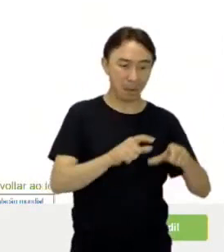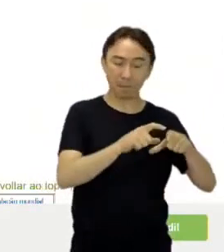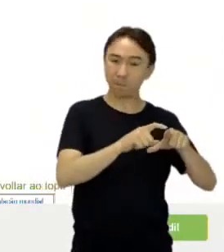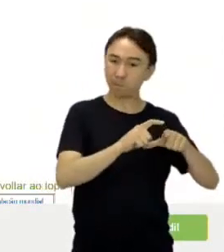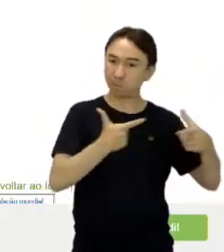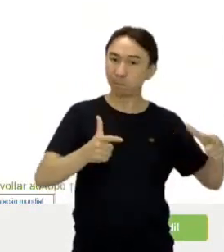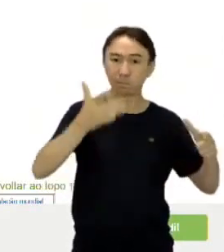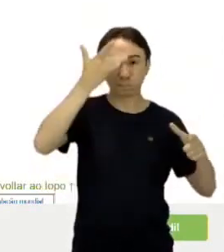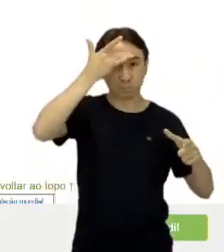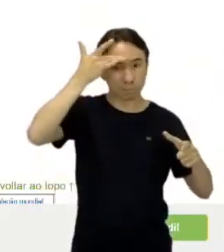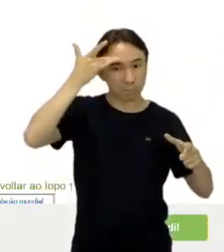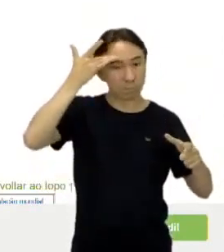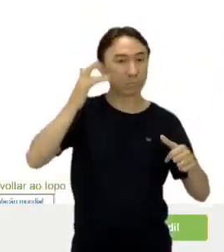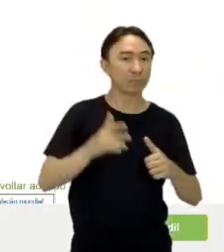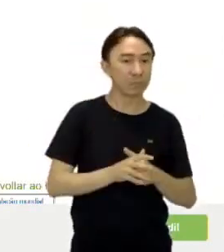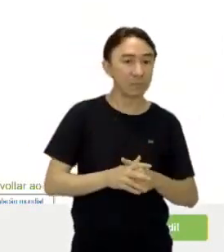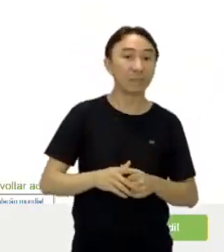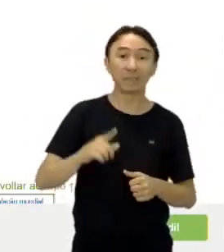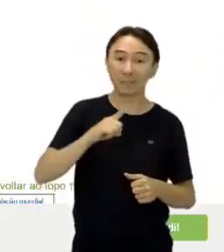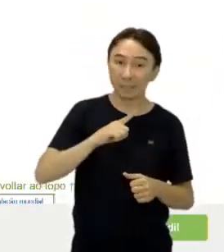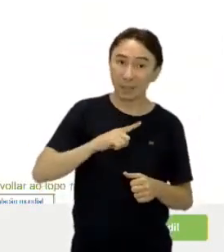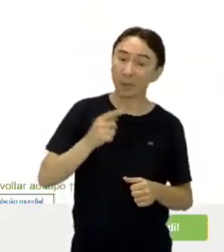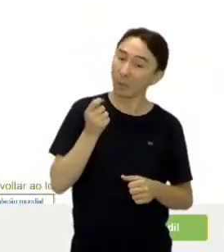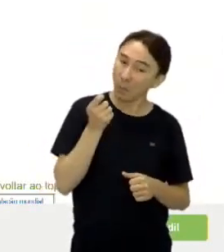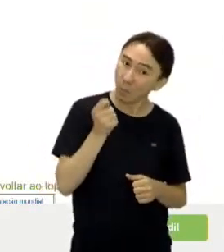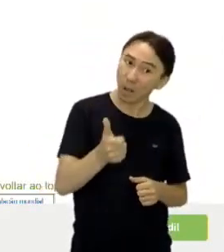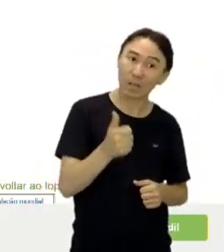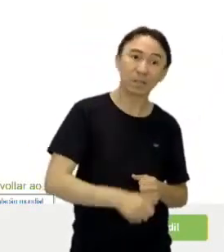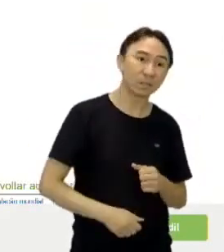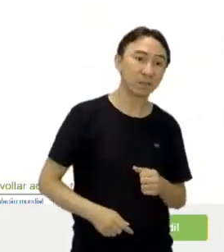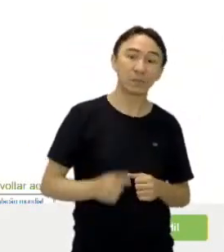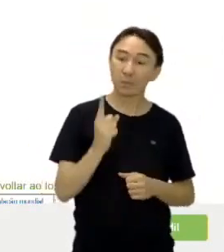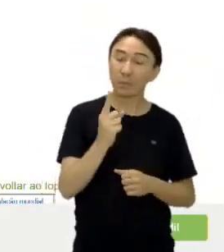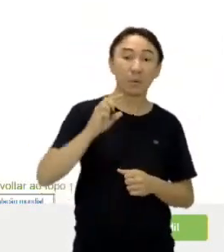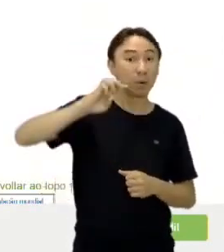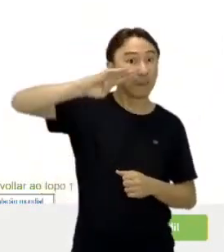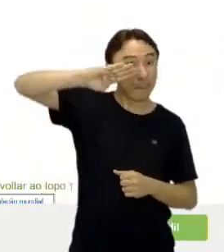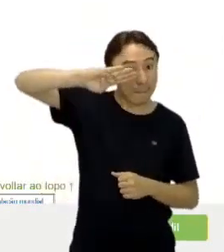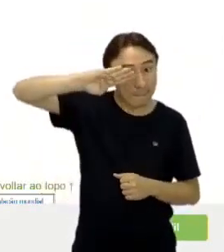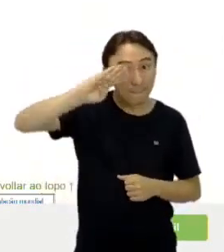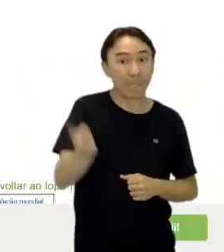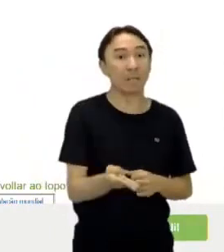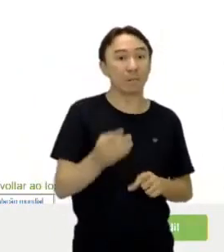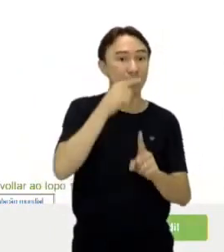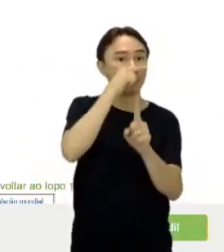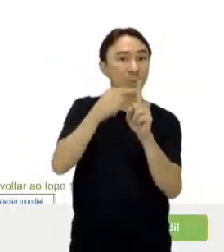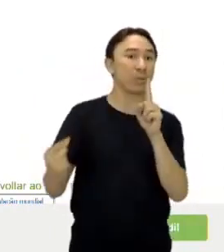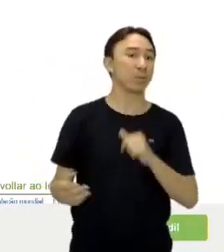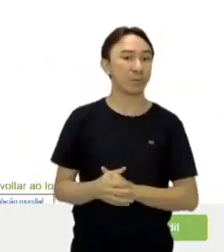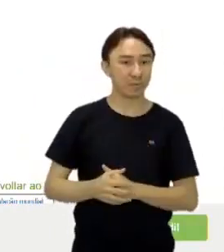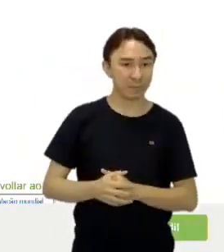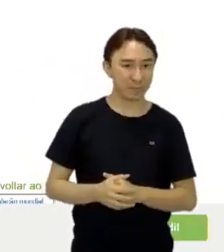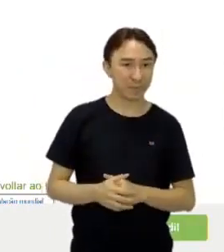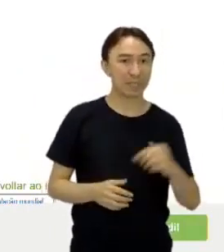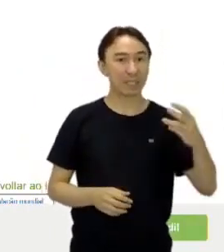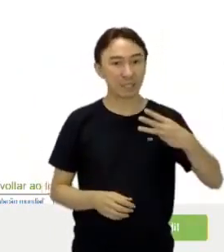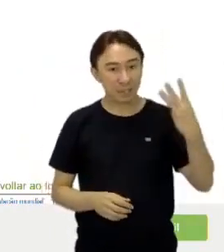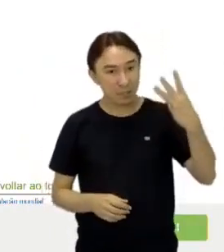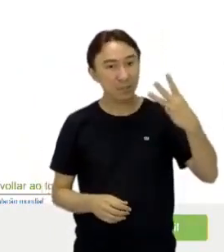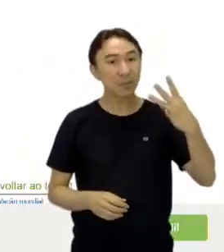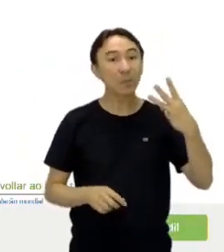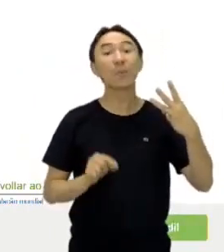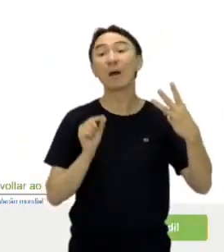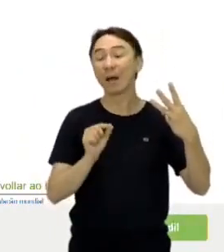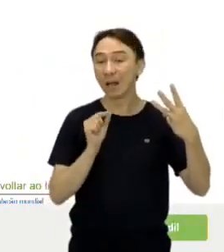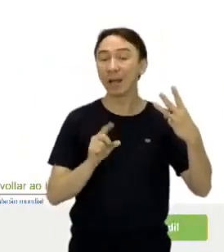está lá a Índia com mais de 1 bilhão e 402 milhões de pessoas. Né? Em terceiro lugar vem os Estados Unidos aí, com mais